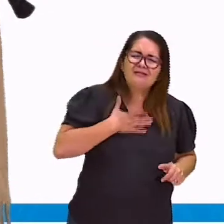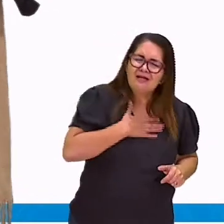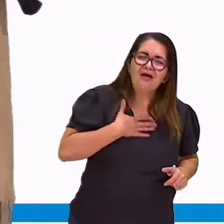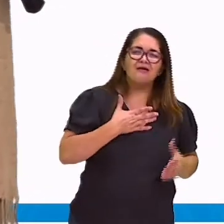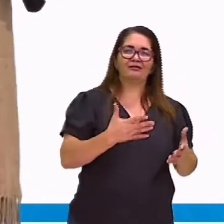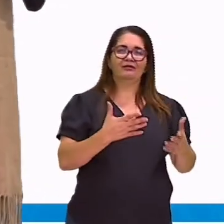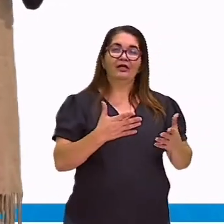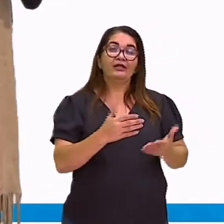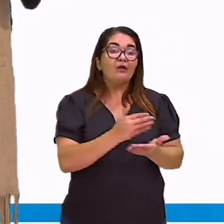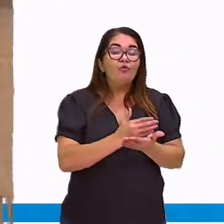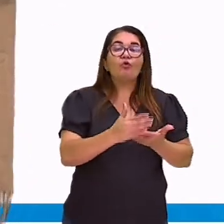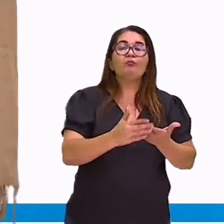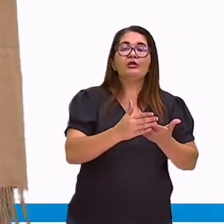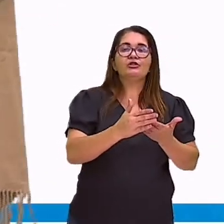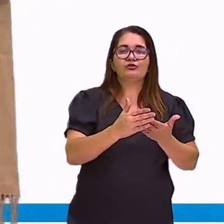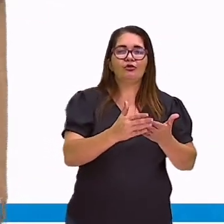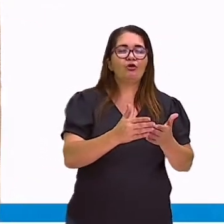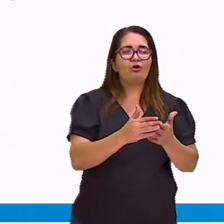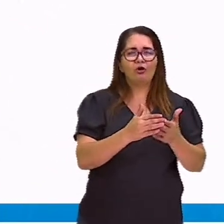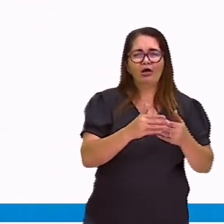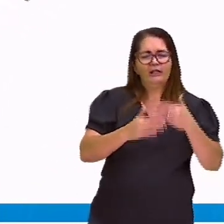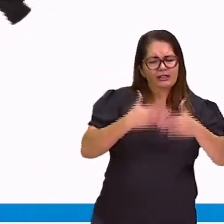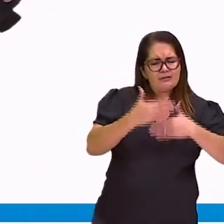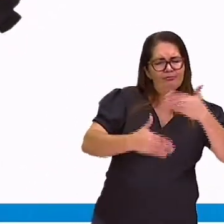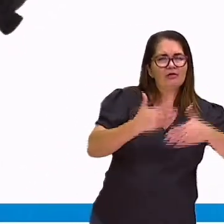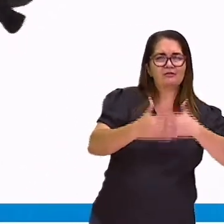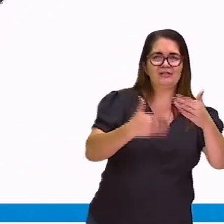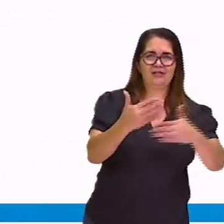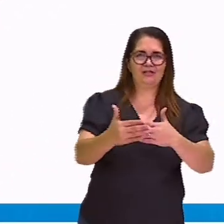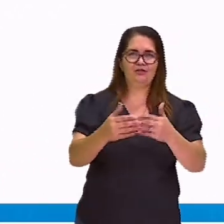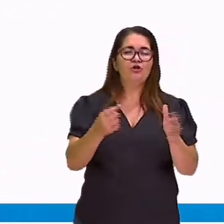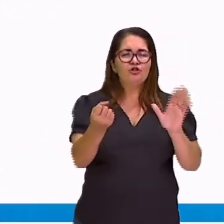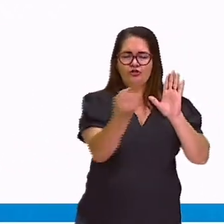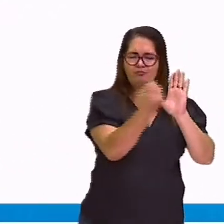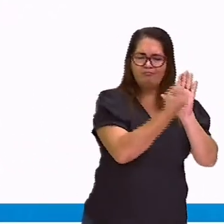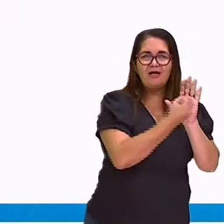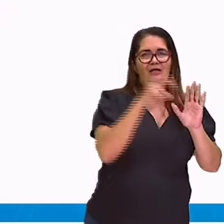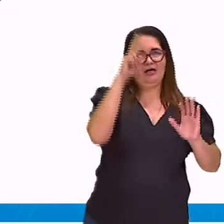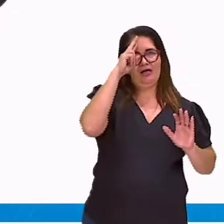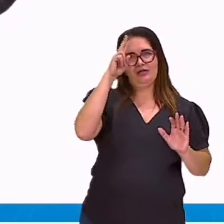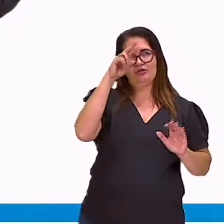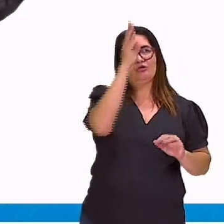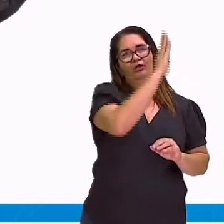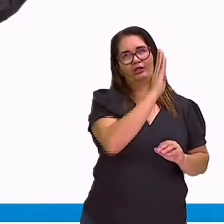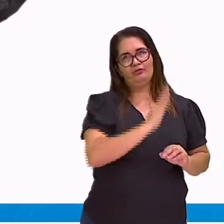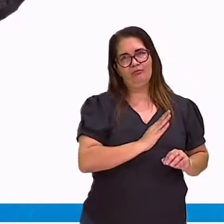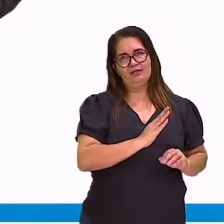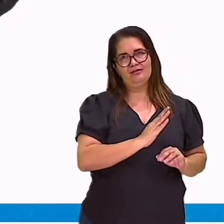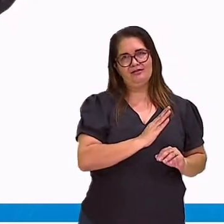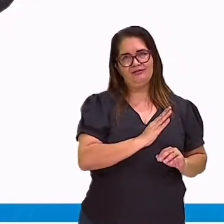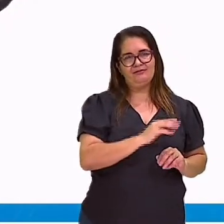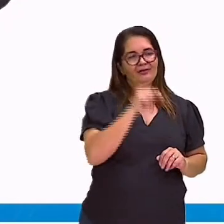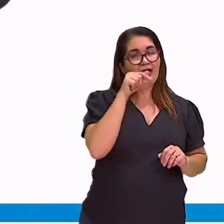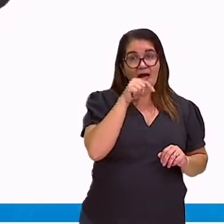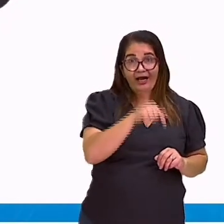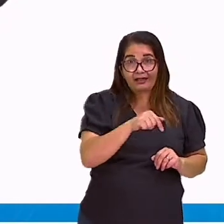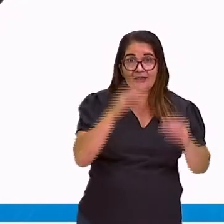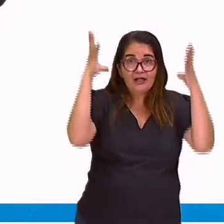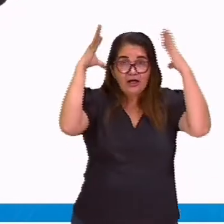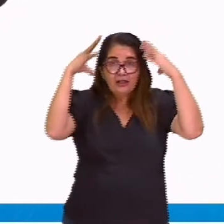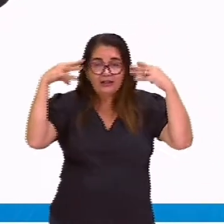na parte de submissão de uma coroa e continuamos com a portuguesa. A decadência da colônia holandesa pode ser